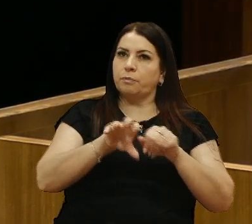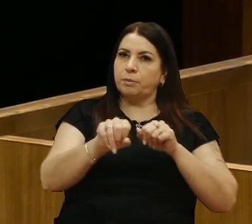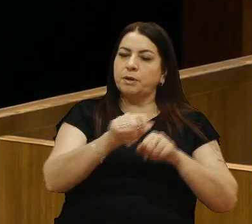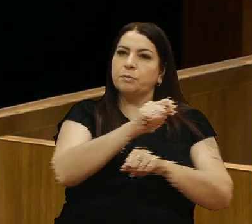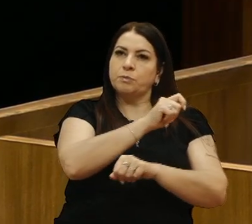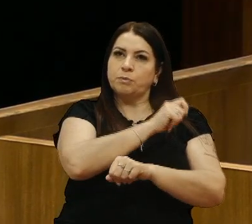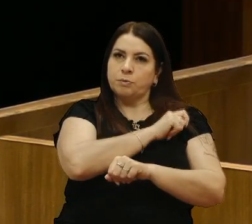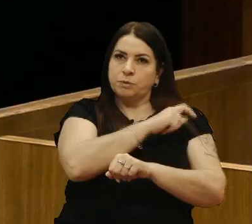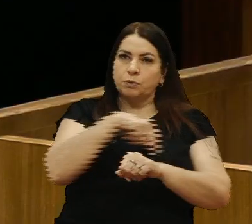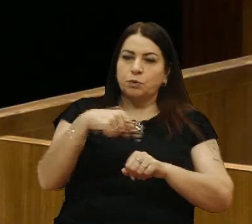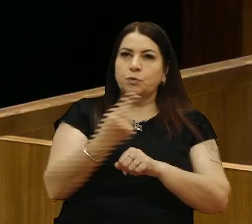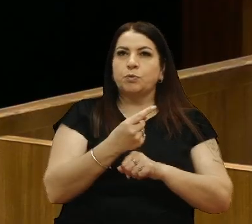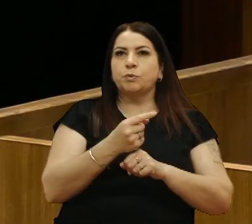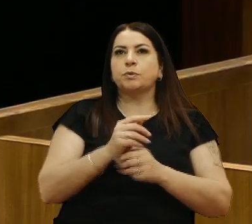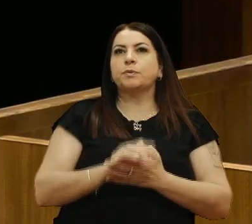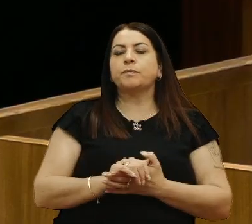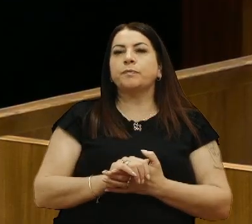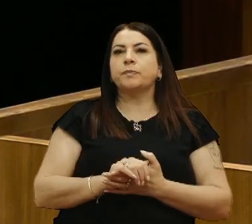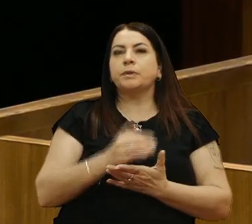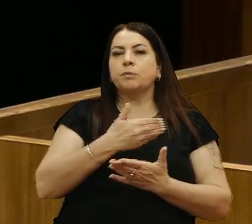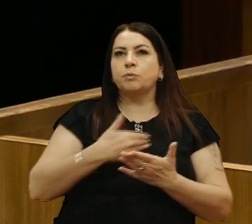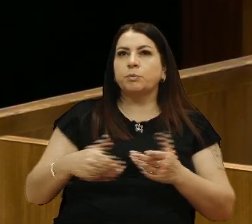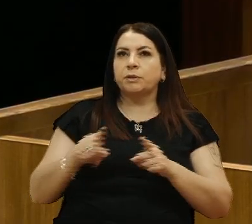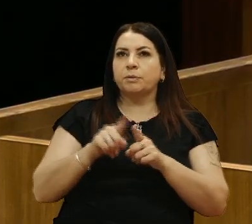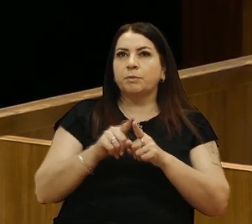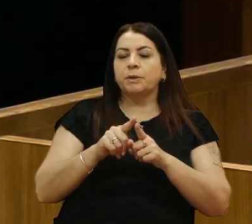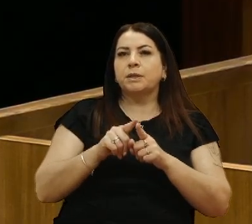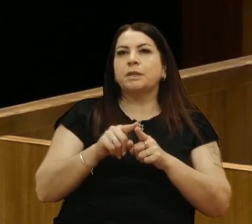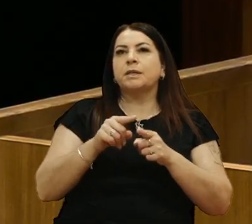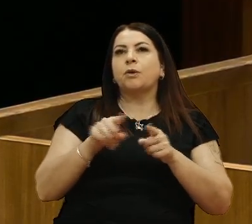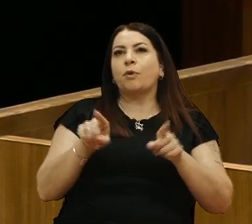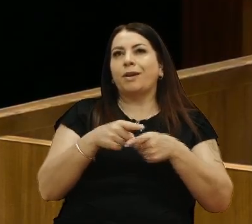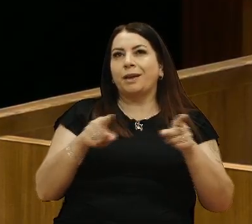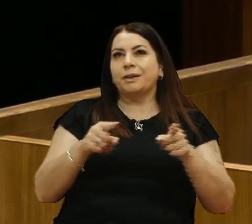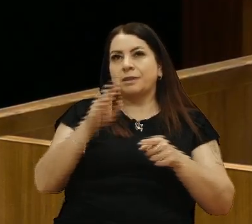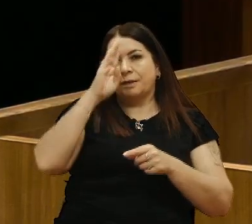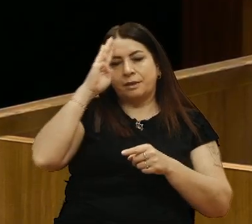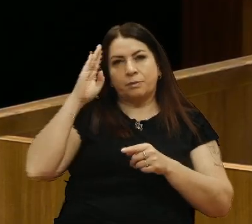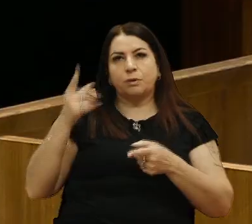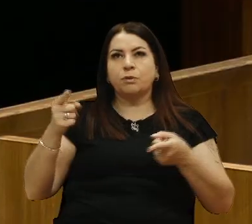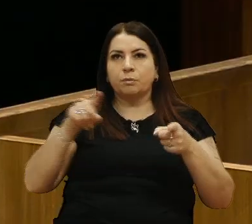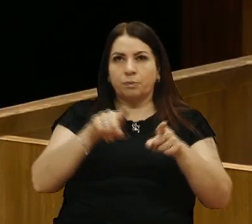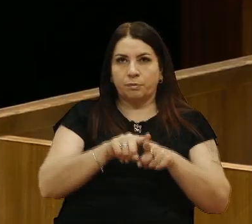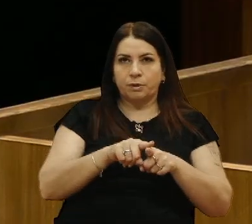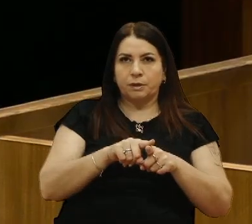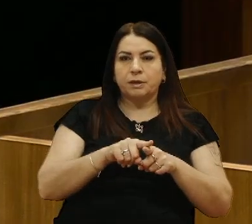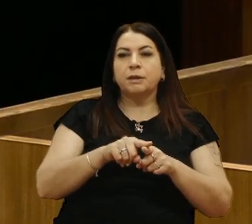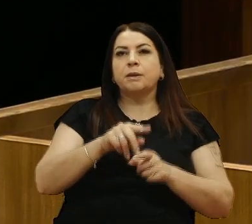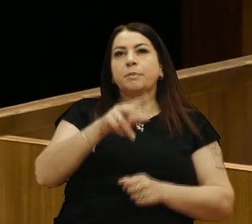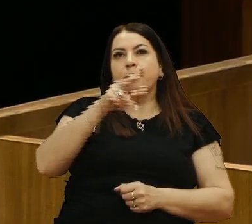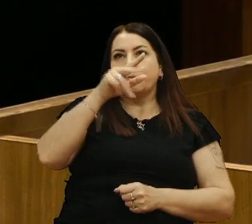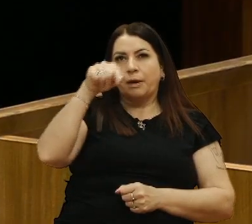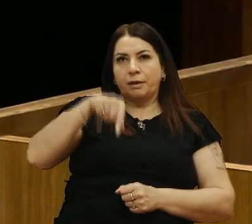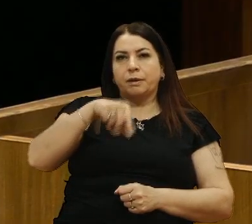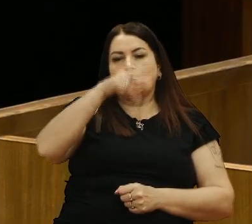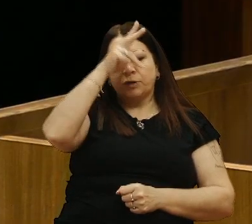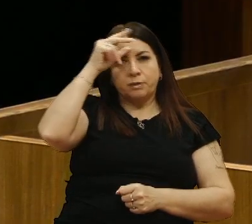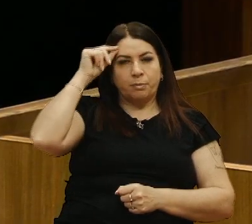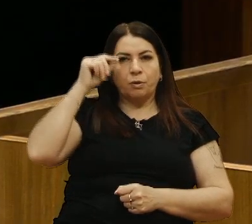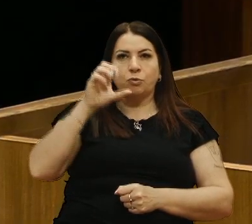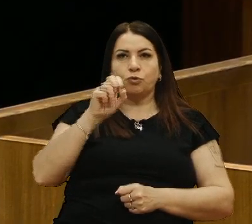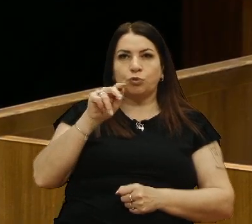pública de ensino, a Orquestra Acadêmica da UX, que mantém parceria com a Orquestra Municipal de Sopros de Caxias do